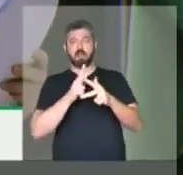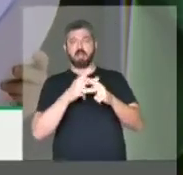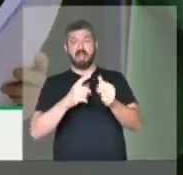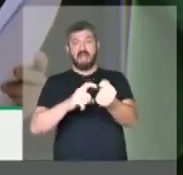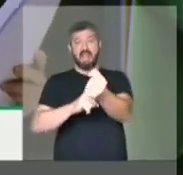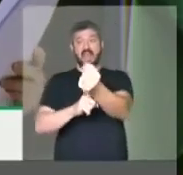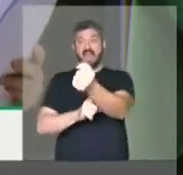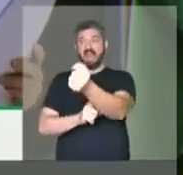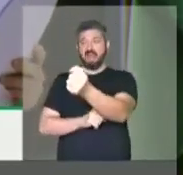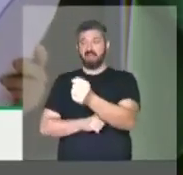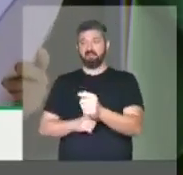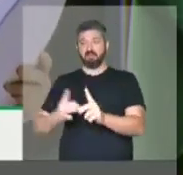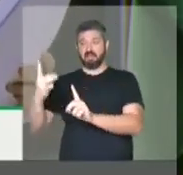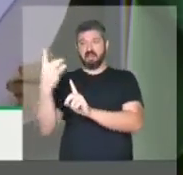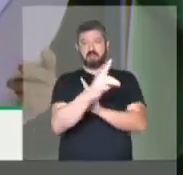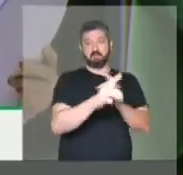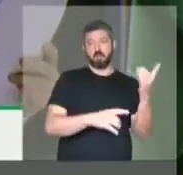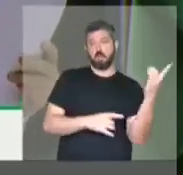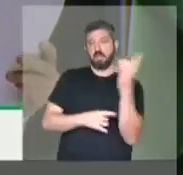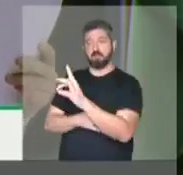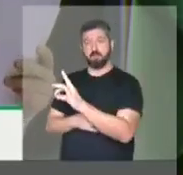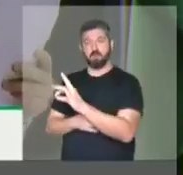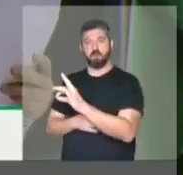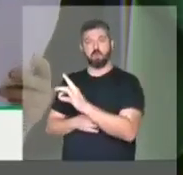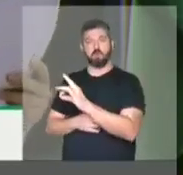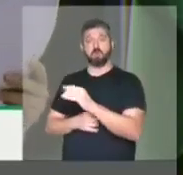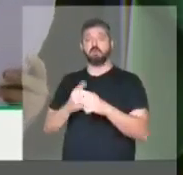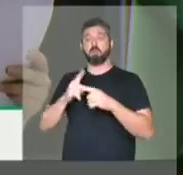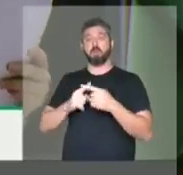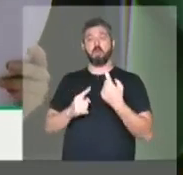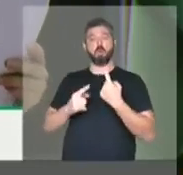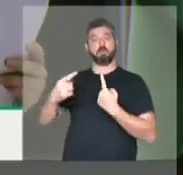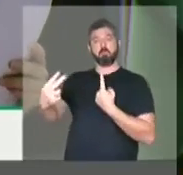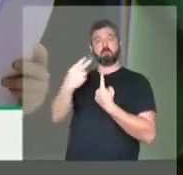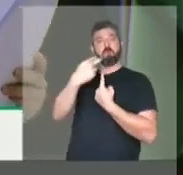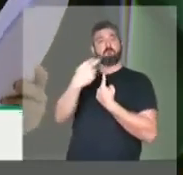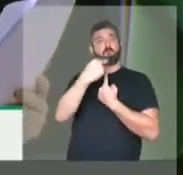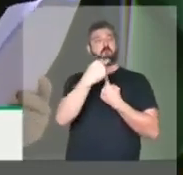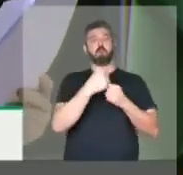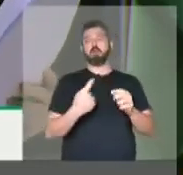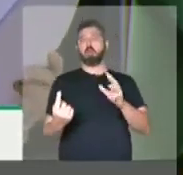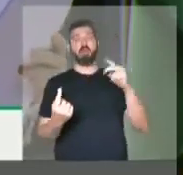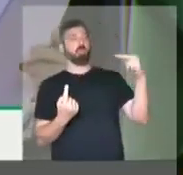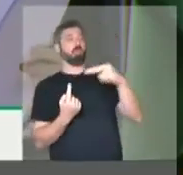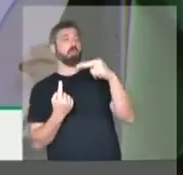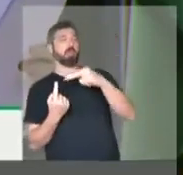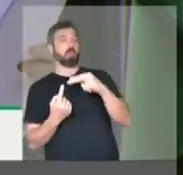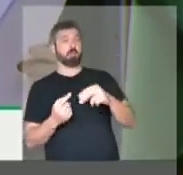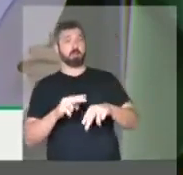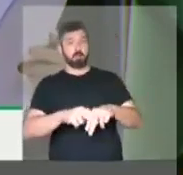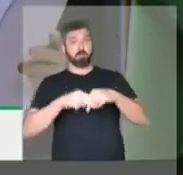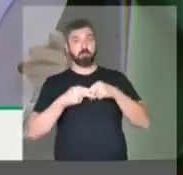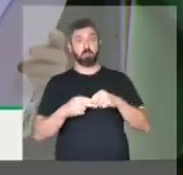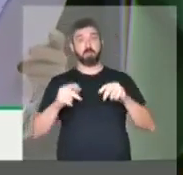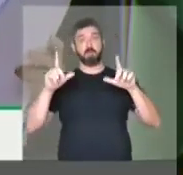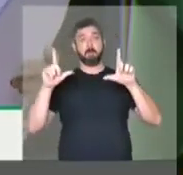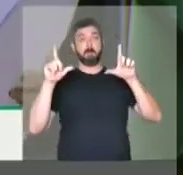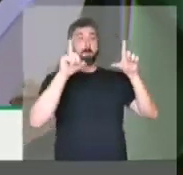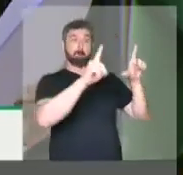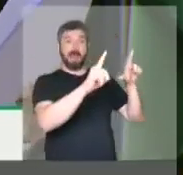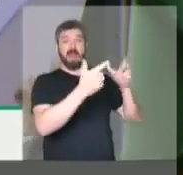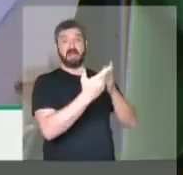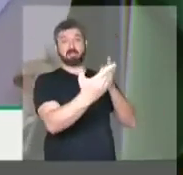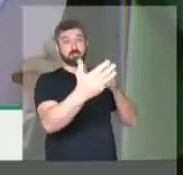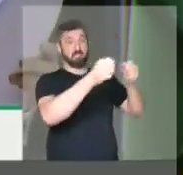fabrica inimigos como única forma de serem vistos e ouvidos. Por isso é que quebram placas,